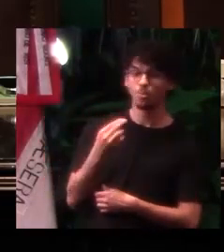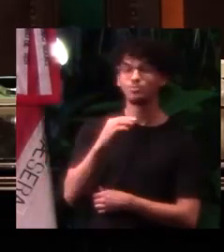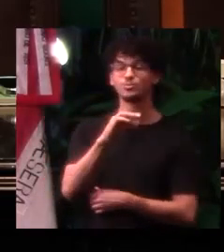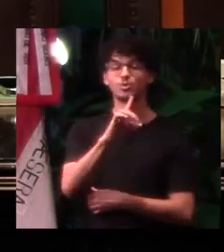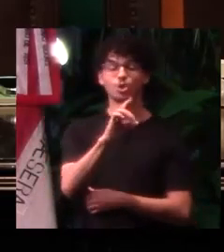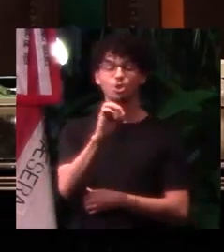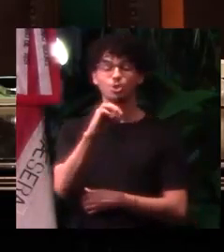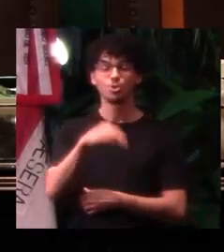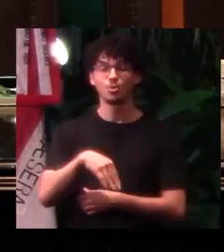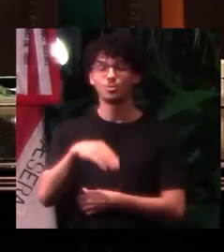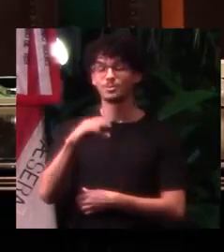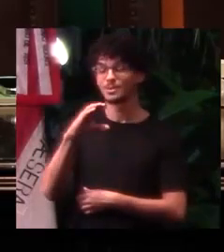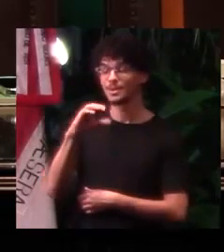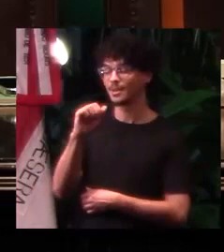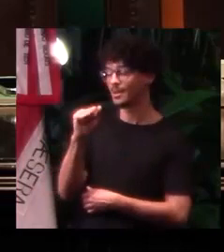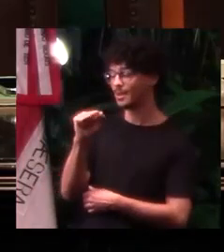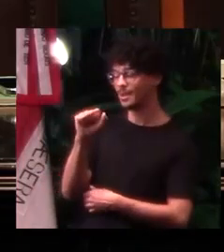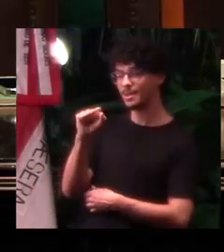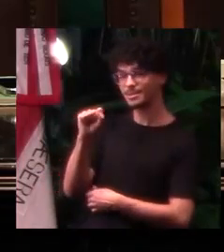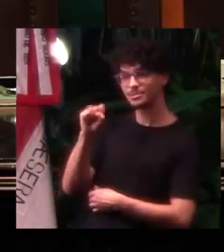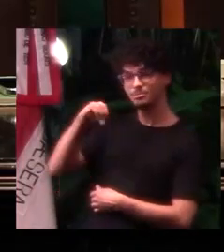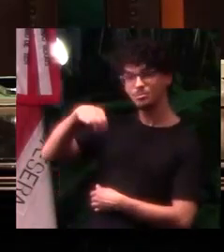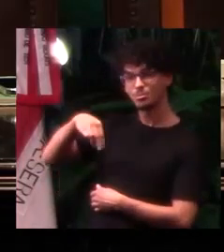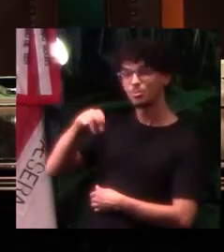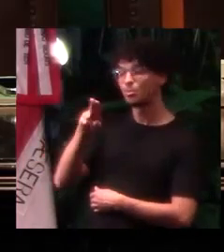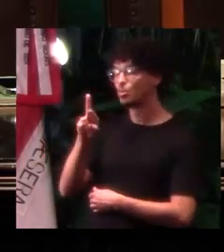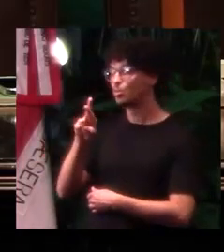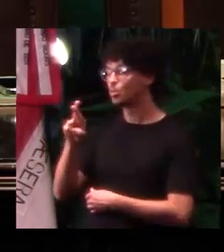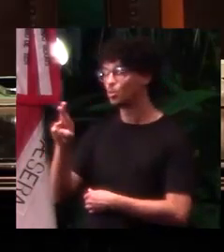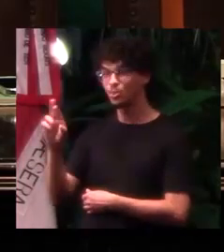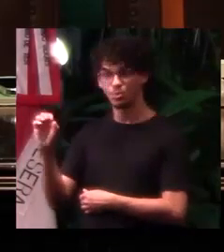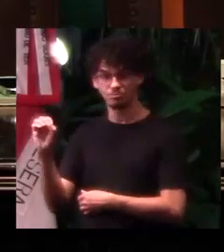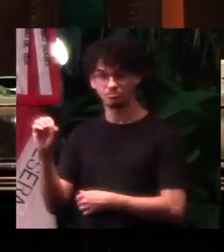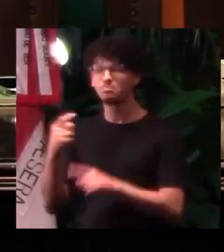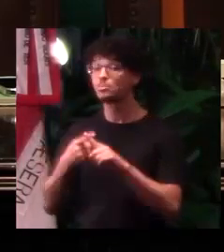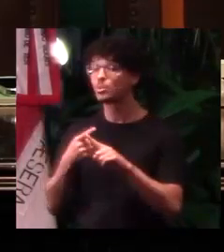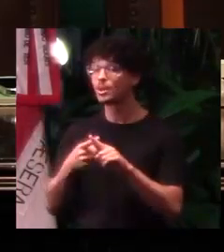Porque você, apesar de se envolver com eles,